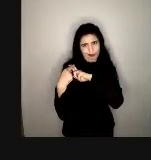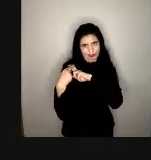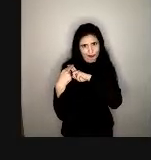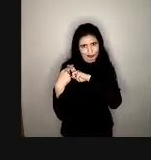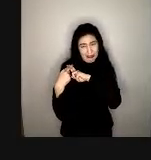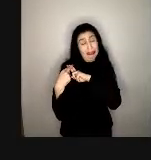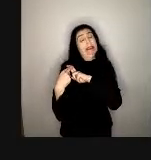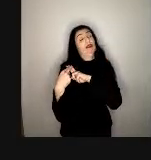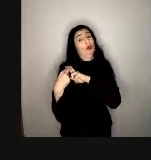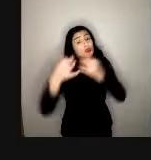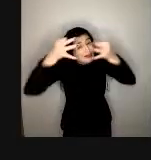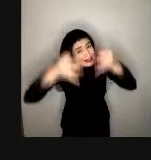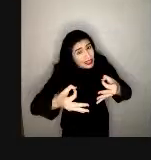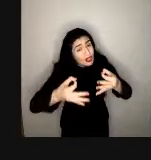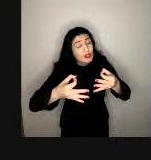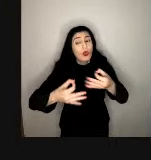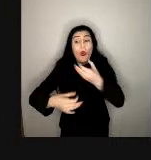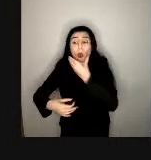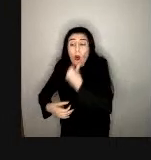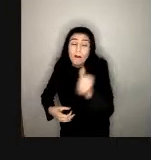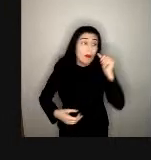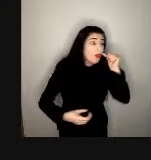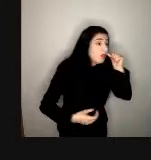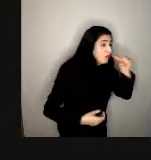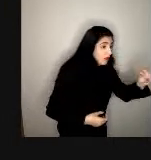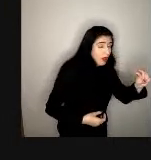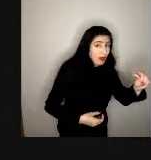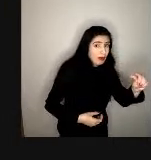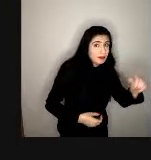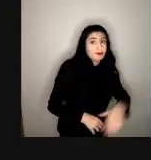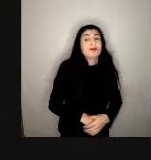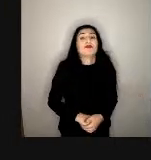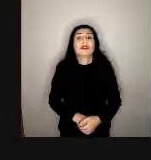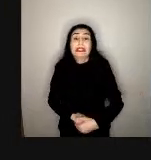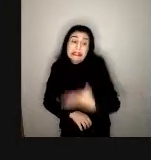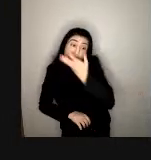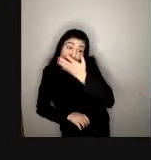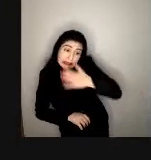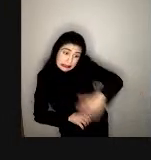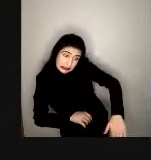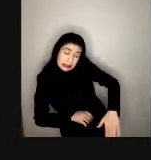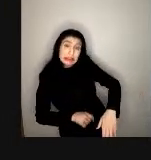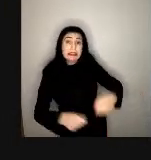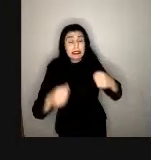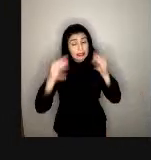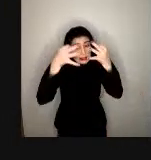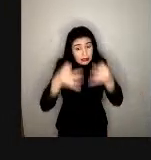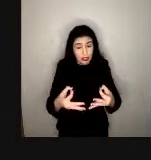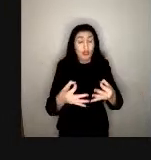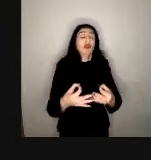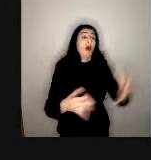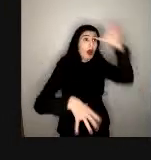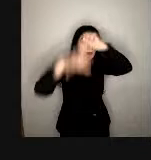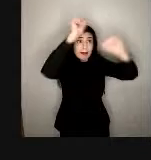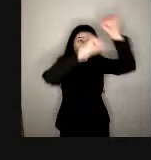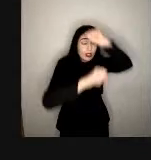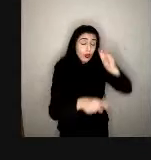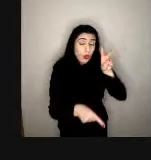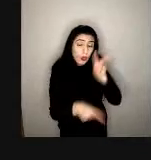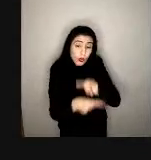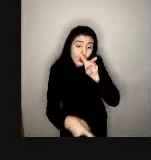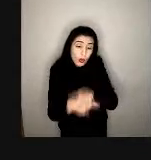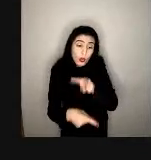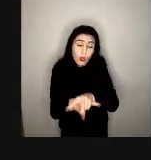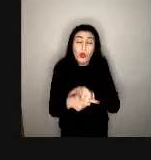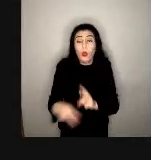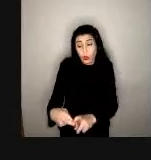e homens, e meninos e meninas deveriam ser criados para aprender a cuidar e a ter responsabilidade sobre